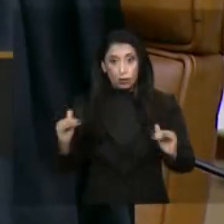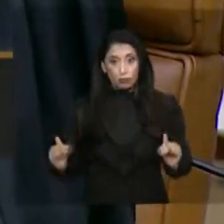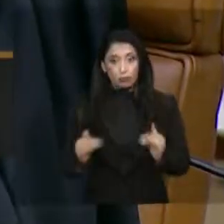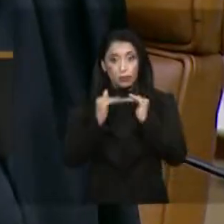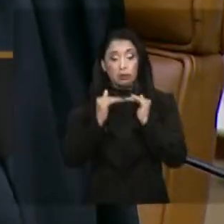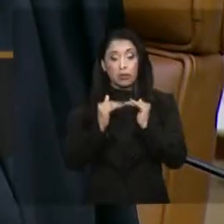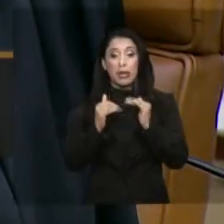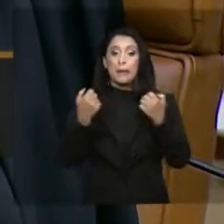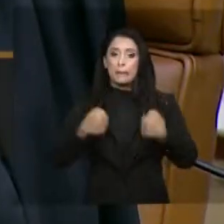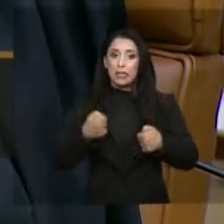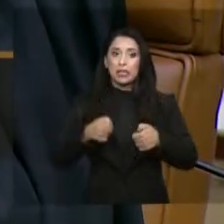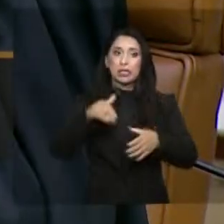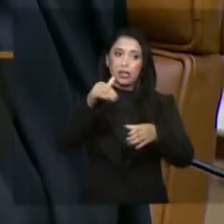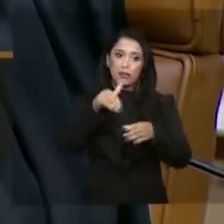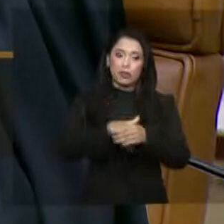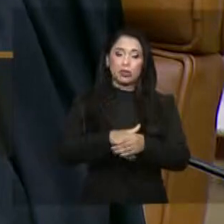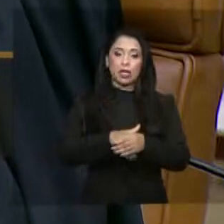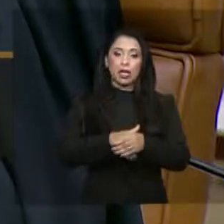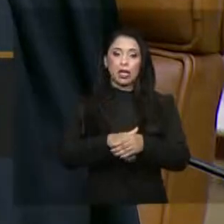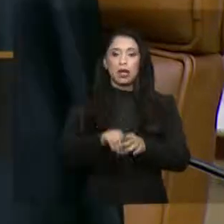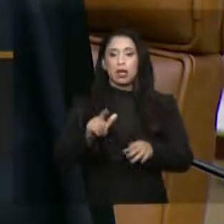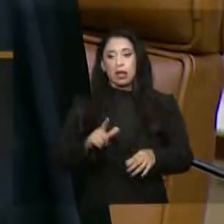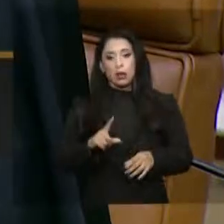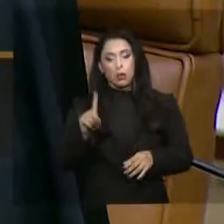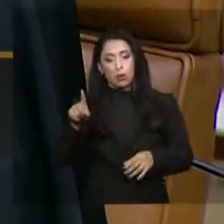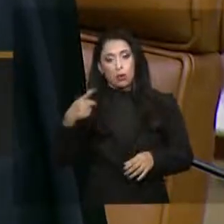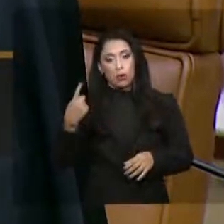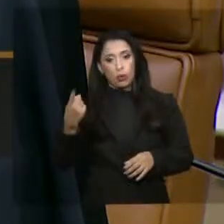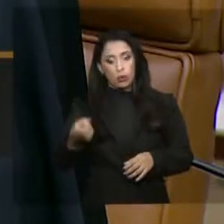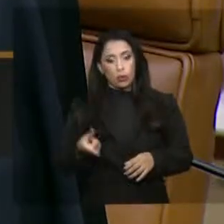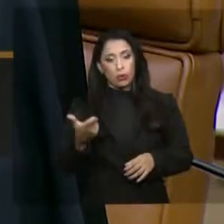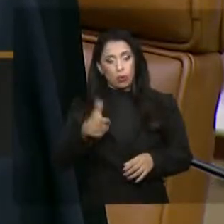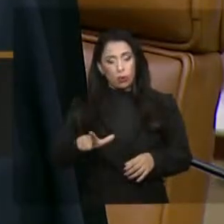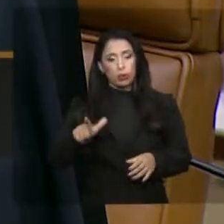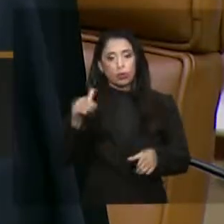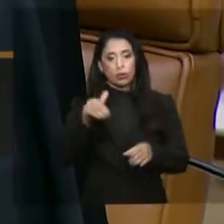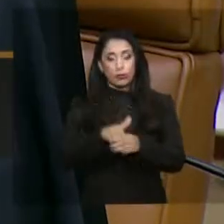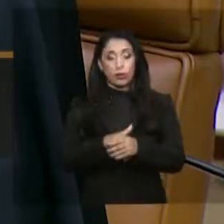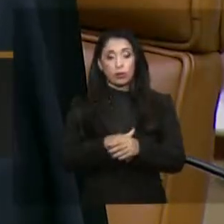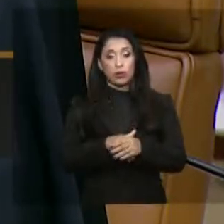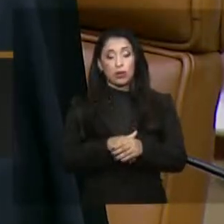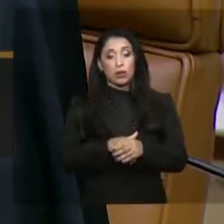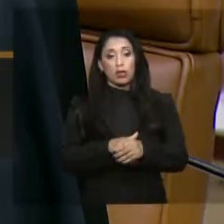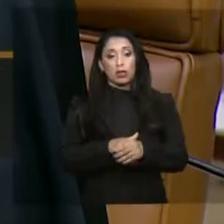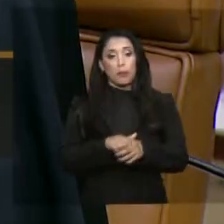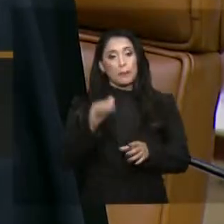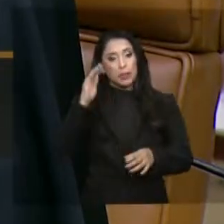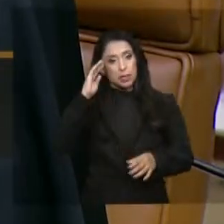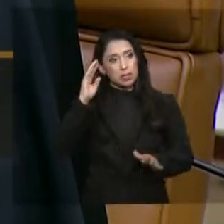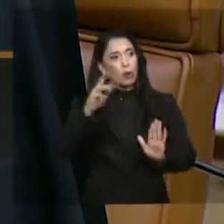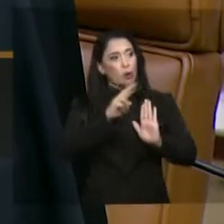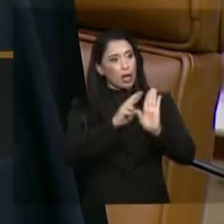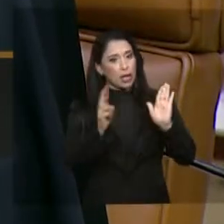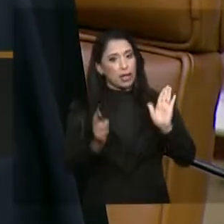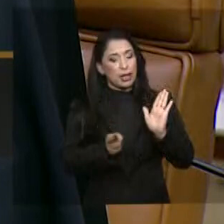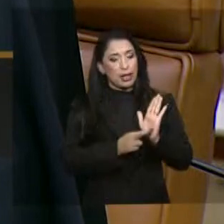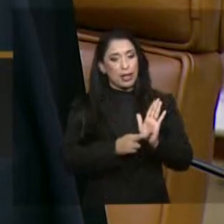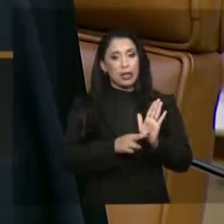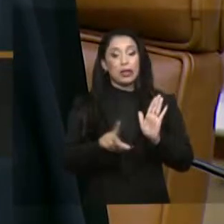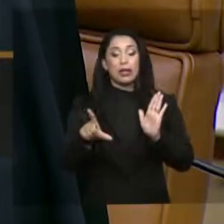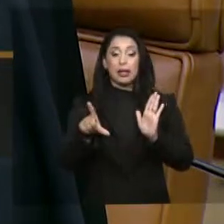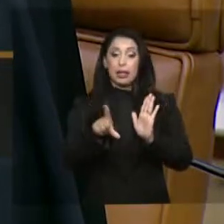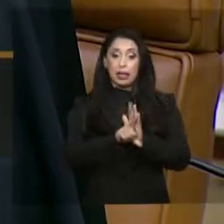o desempate. O provimento majoritário é a regra legal